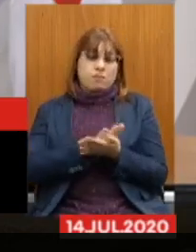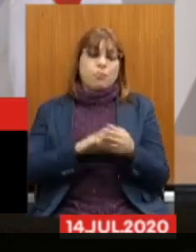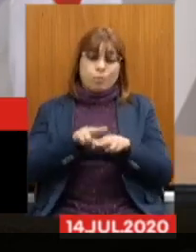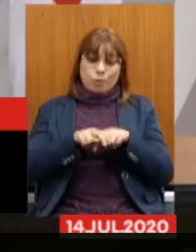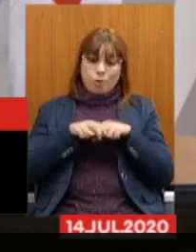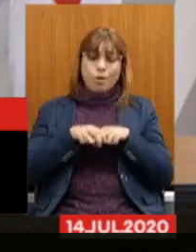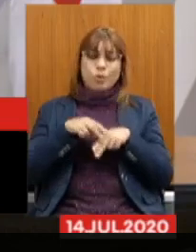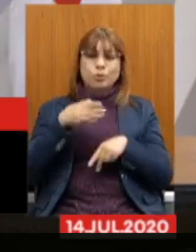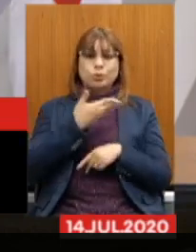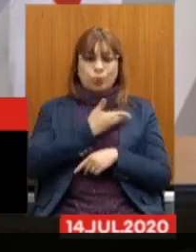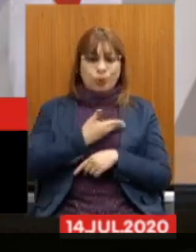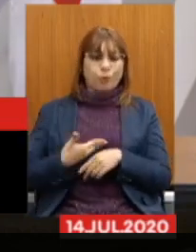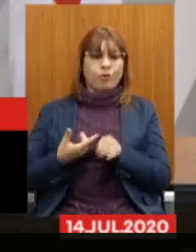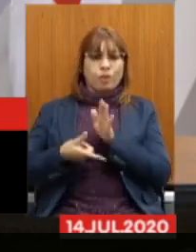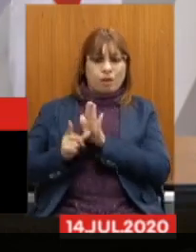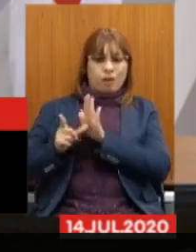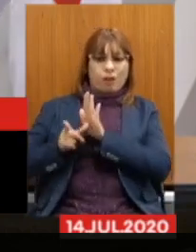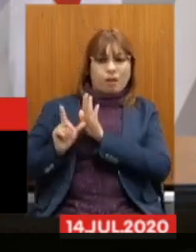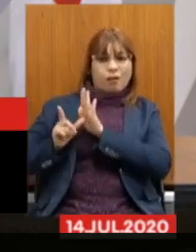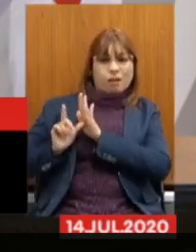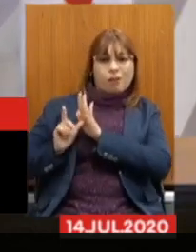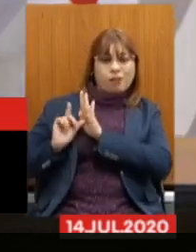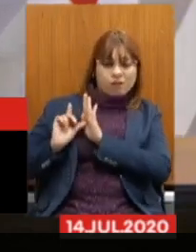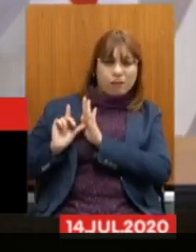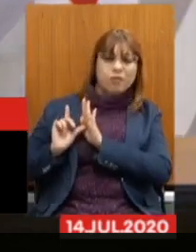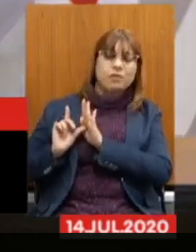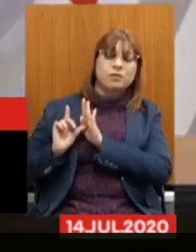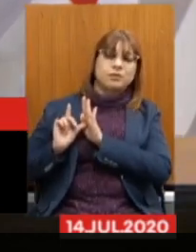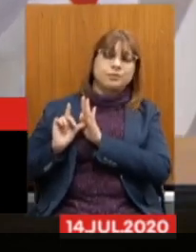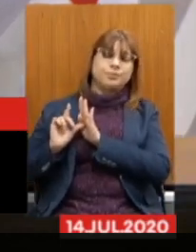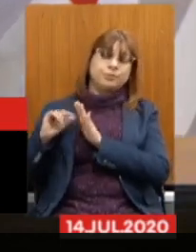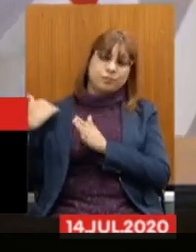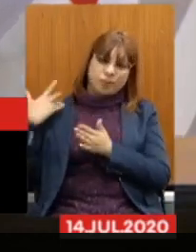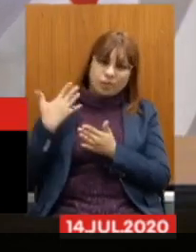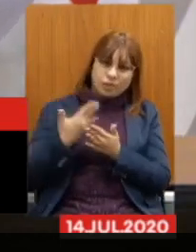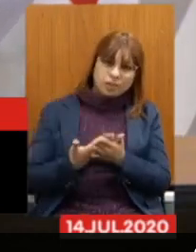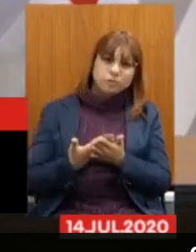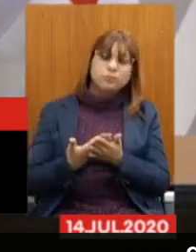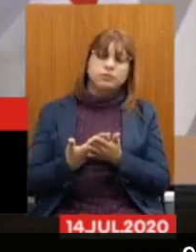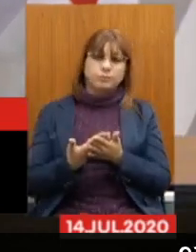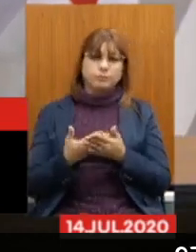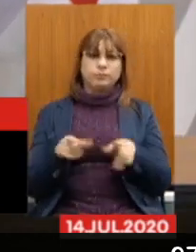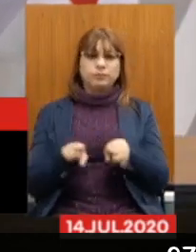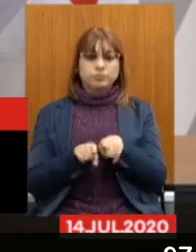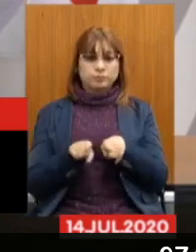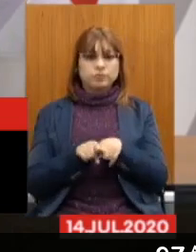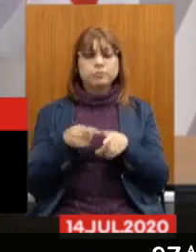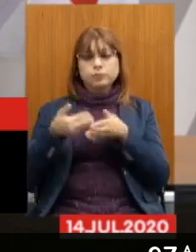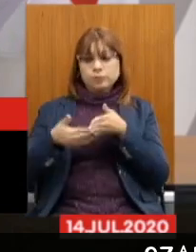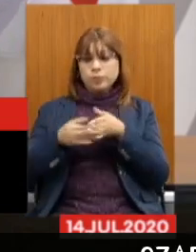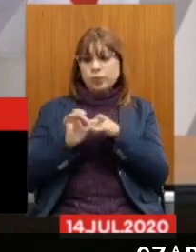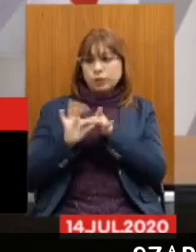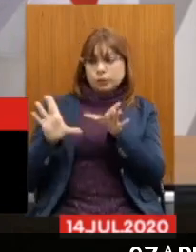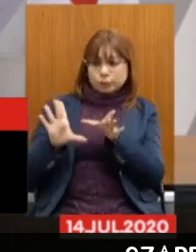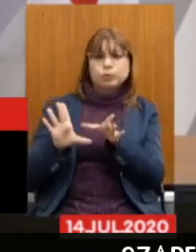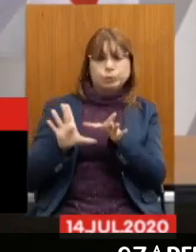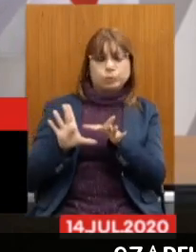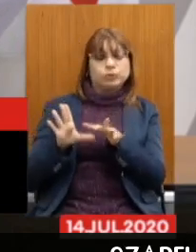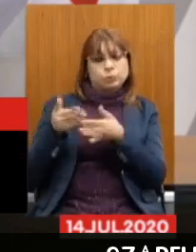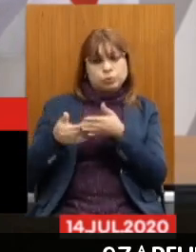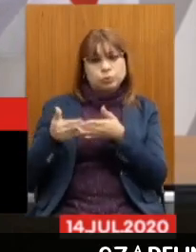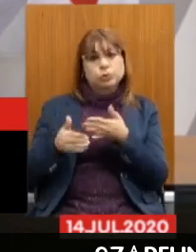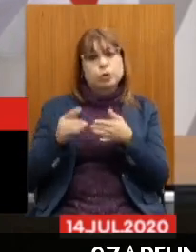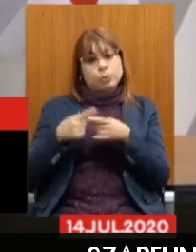passaram, quando depositou compulsoriamente parte dos seus salários, acreditando que sua aposentadoria integral